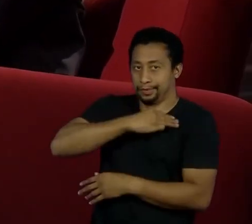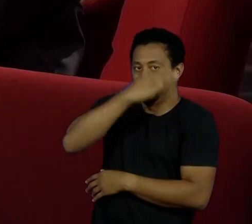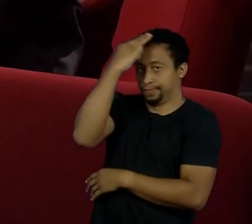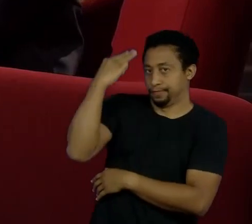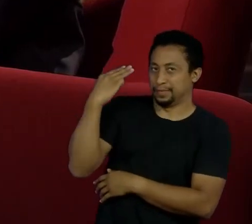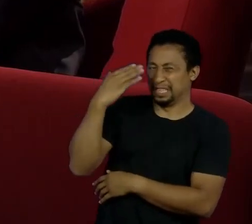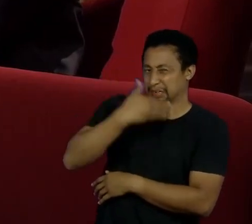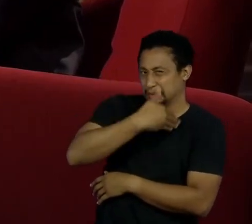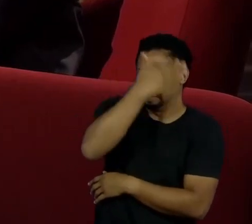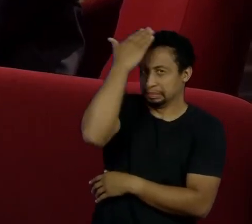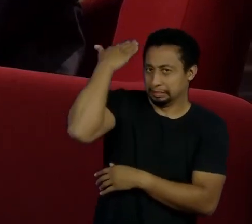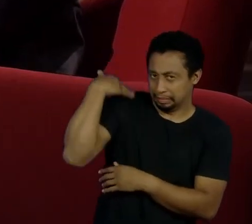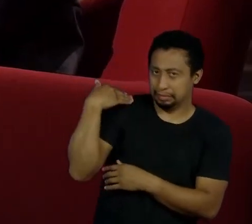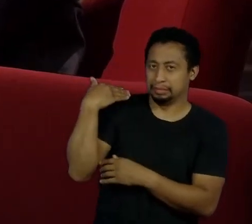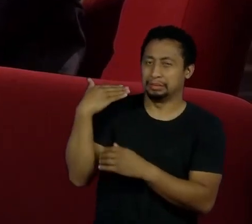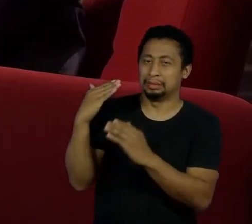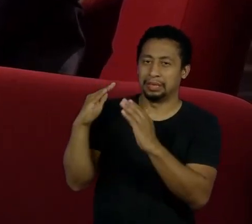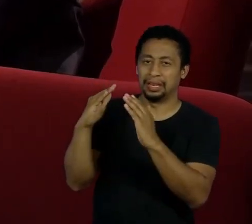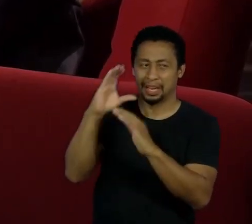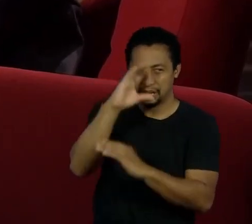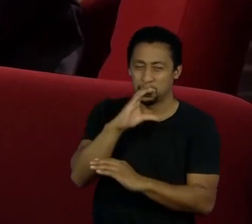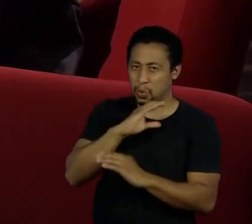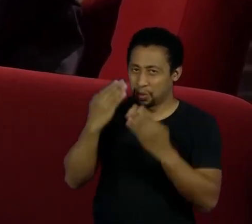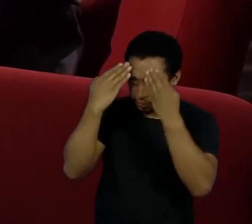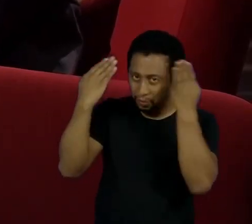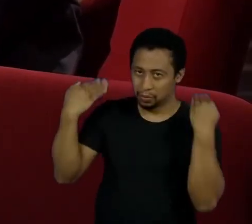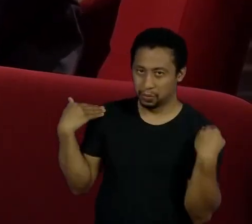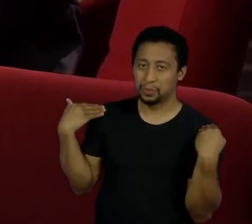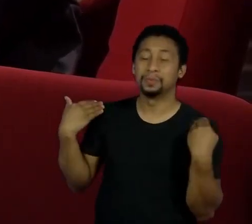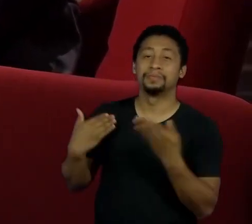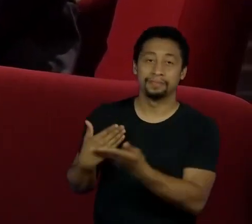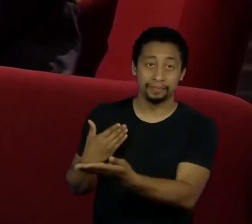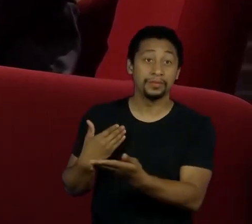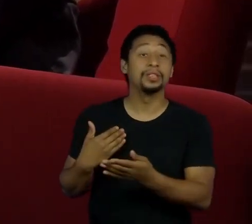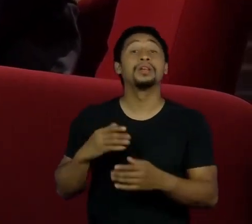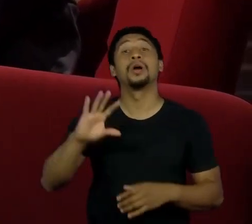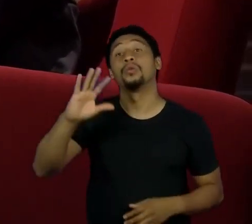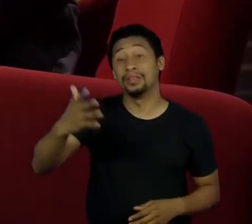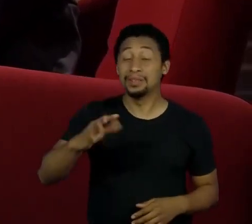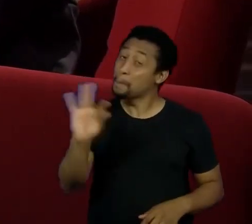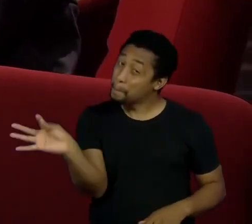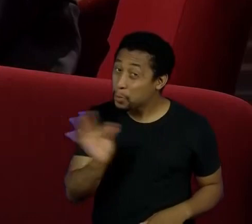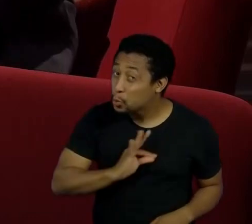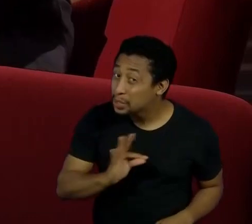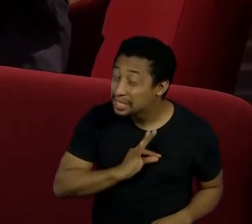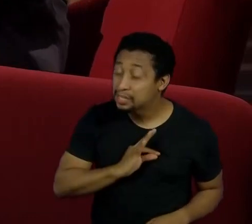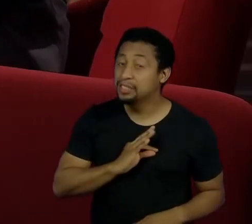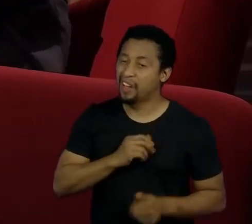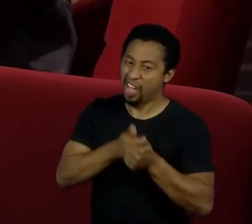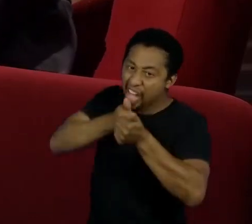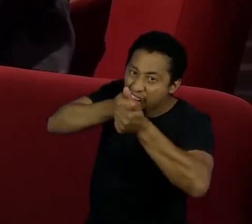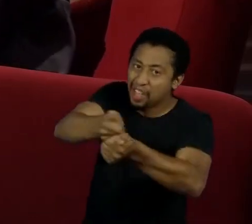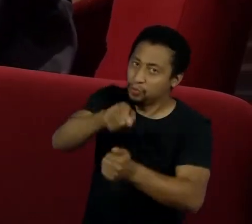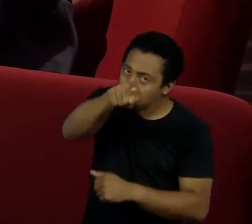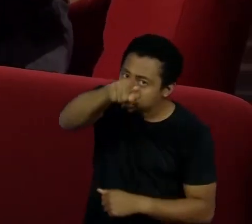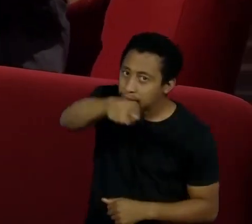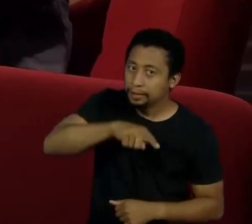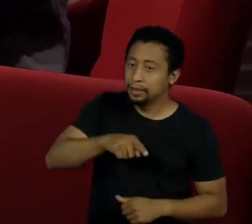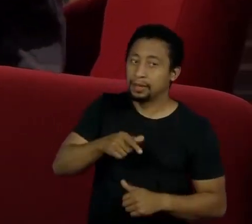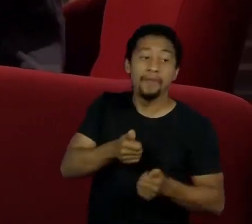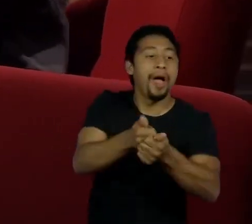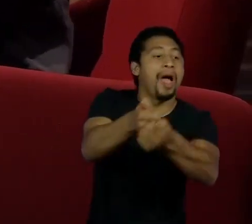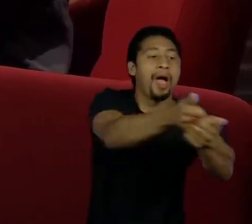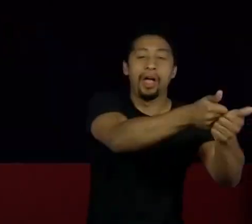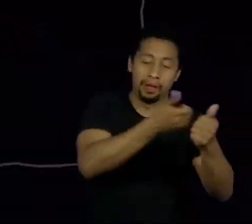a polícia vai procurar o problema em você não vai procurar neles então esteja seja sempre o mais correto